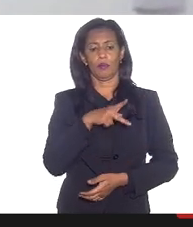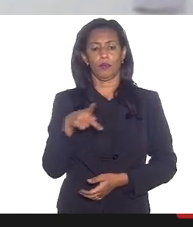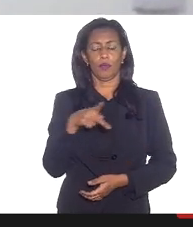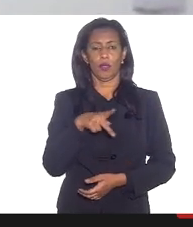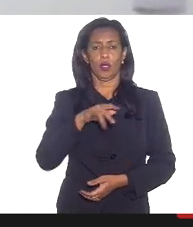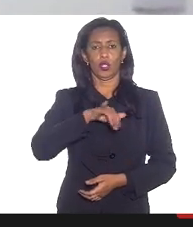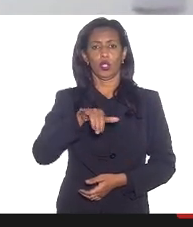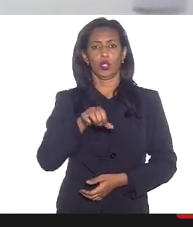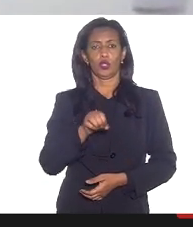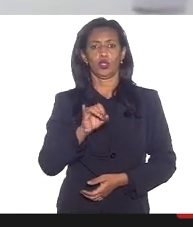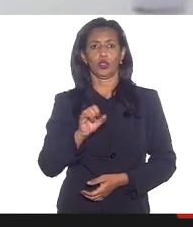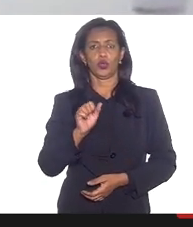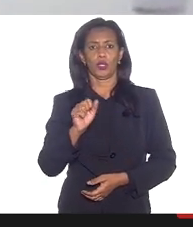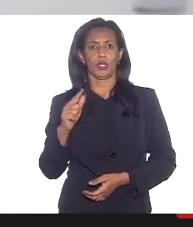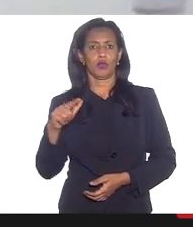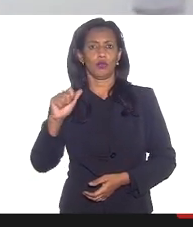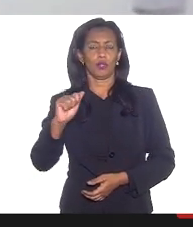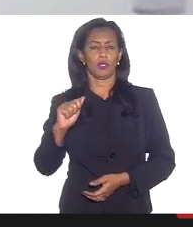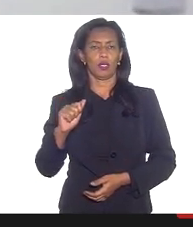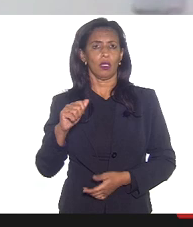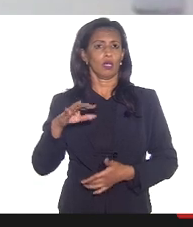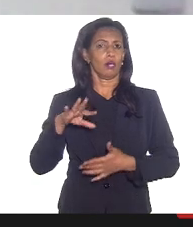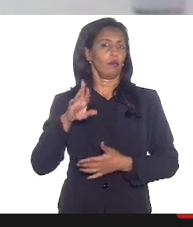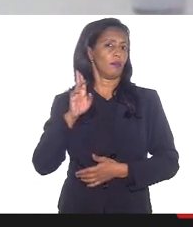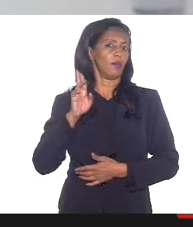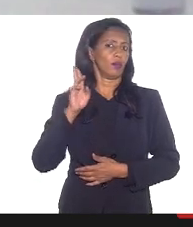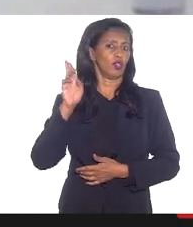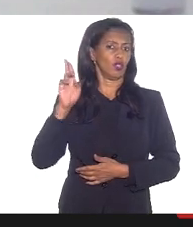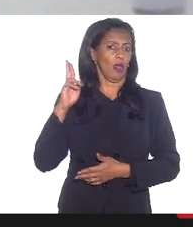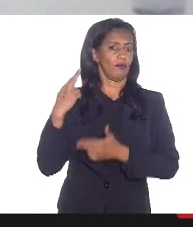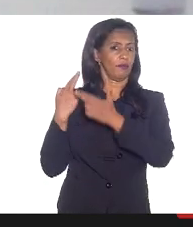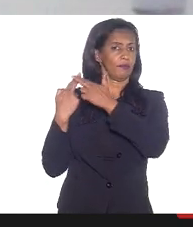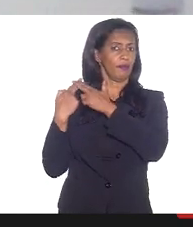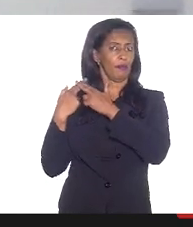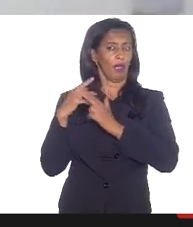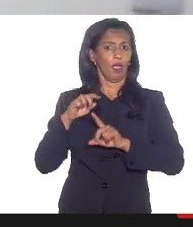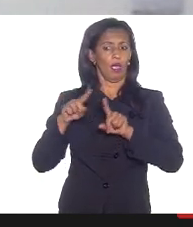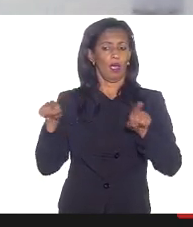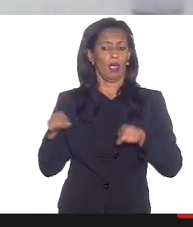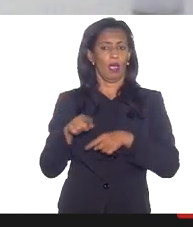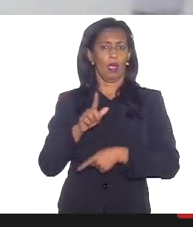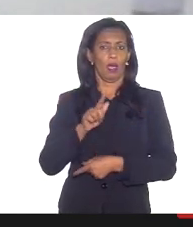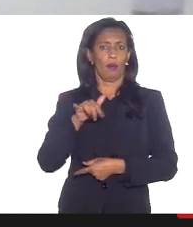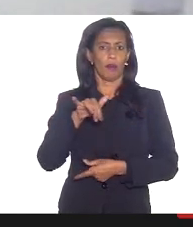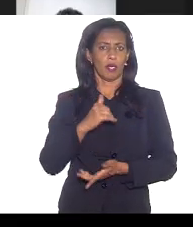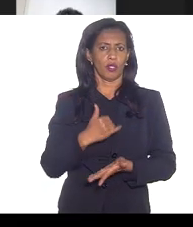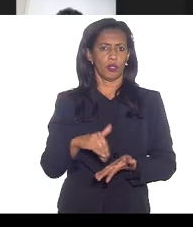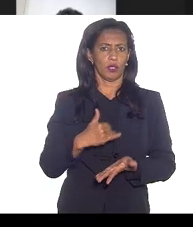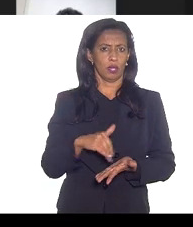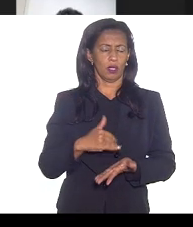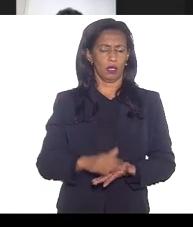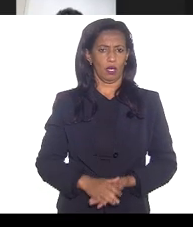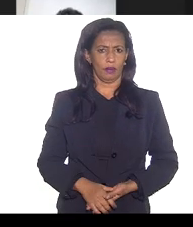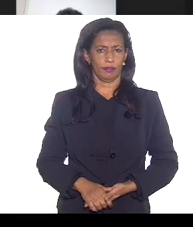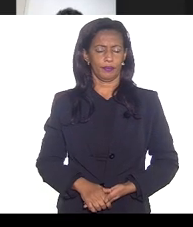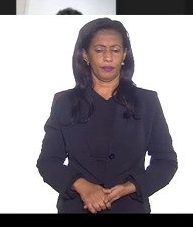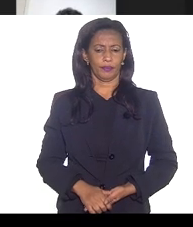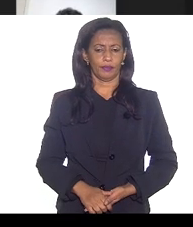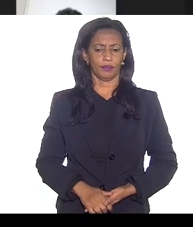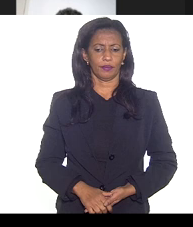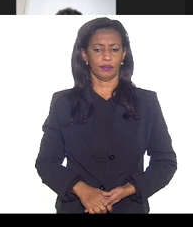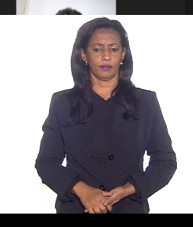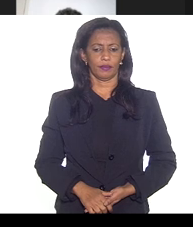professora Joilza, e pelo chefe de gabinete do secretário. Então,